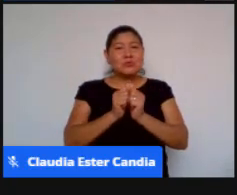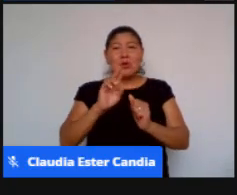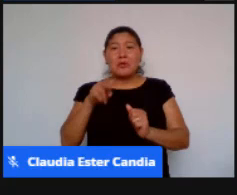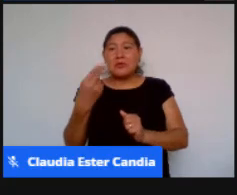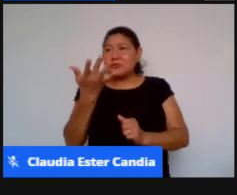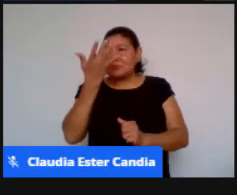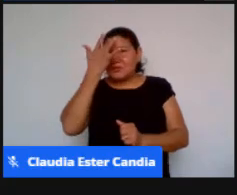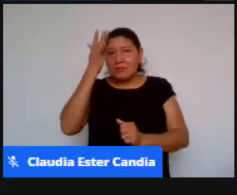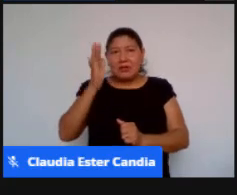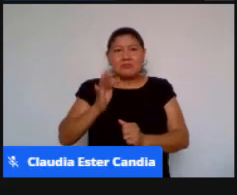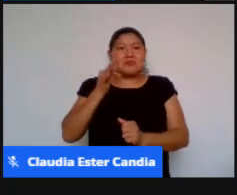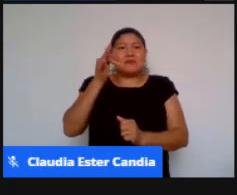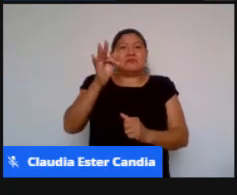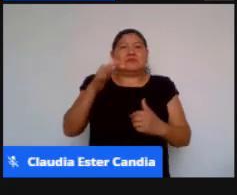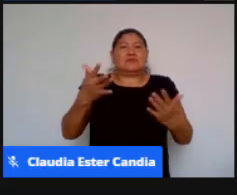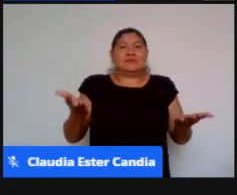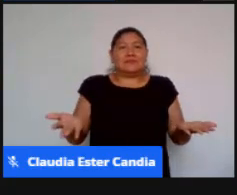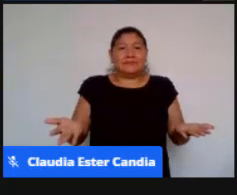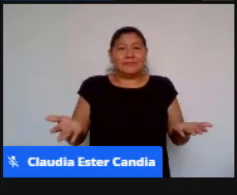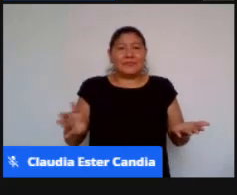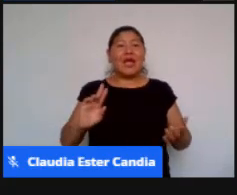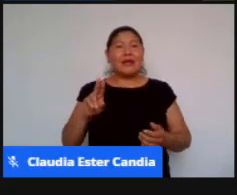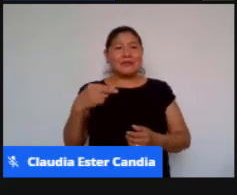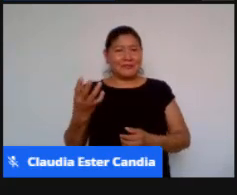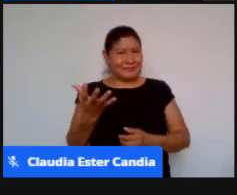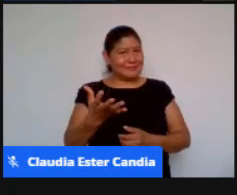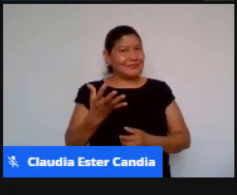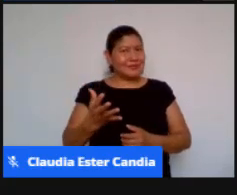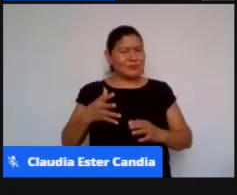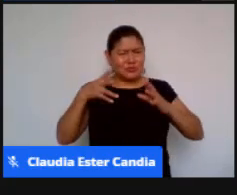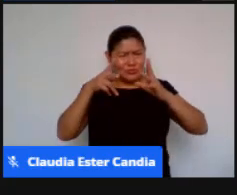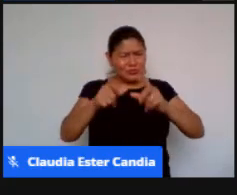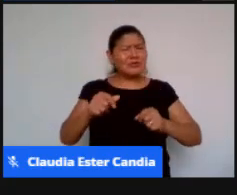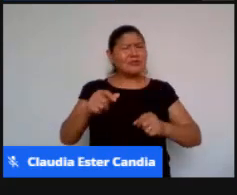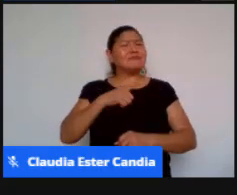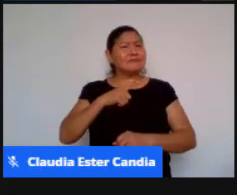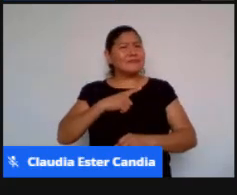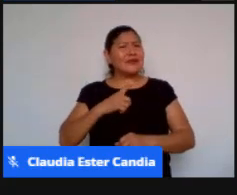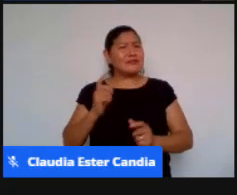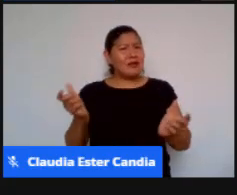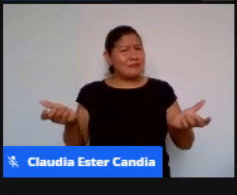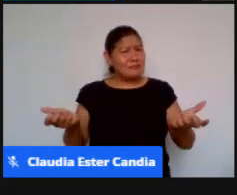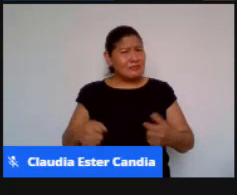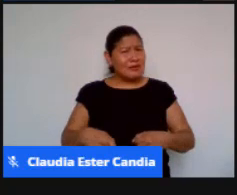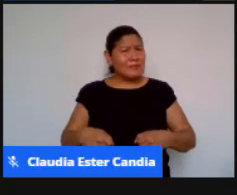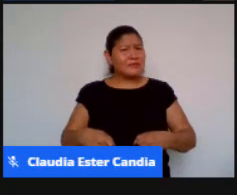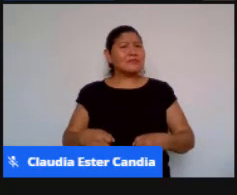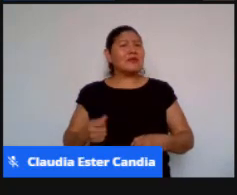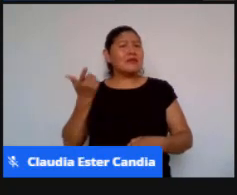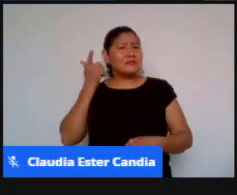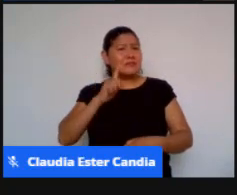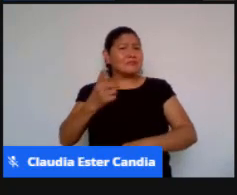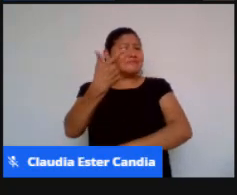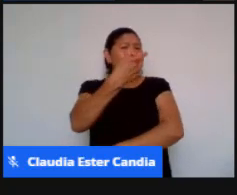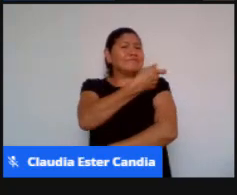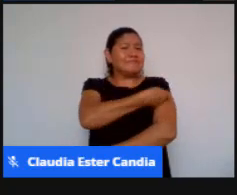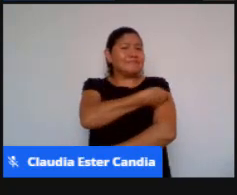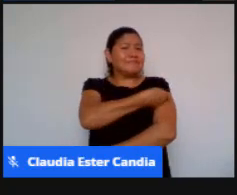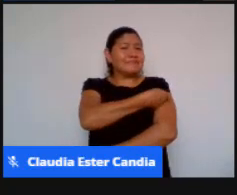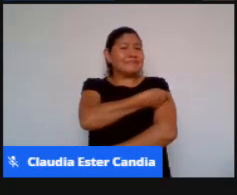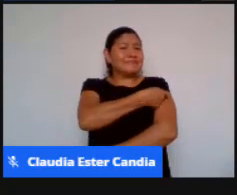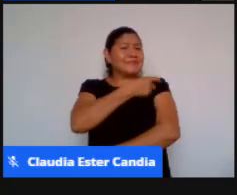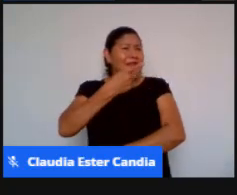o amanhã mesmo, né? A gente adoraria estar todo mundo vacinado, imunizado, indo para a sala de aula, né? Falando que aquele moleque